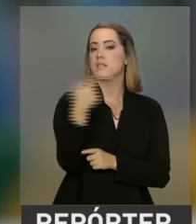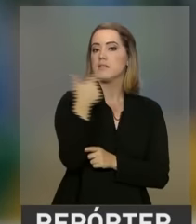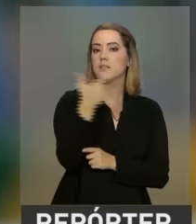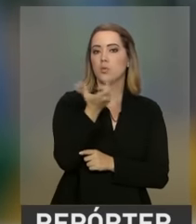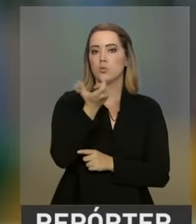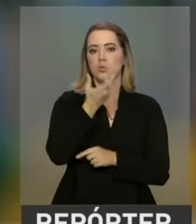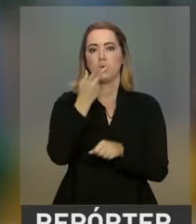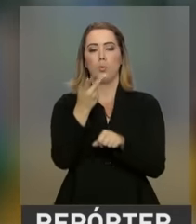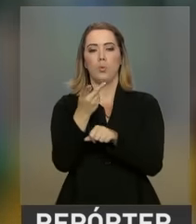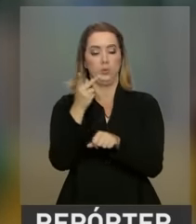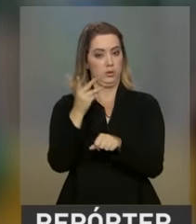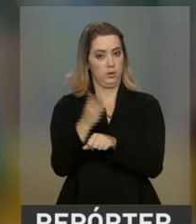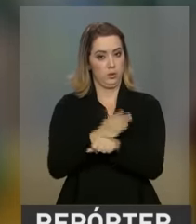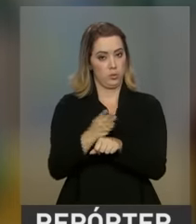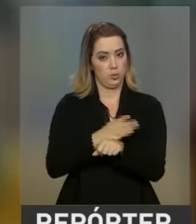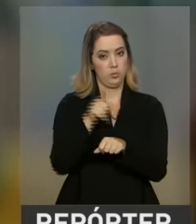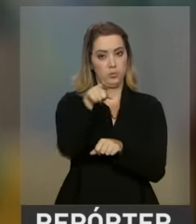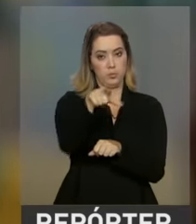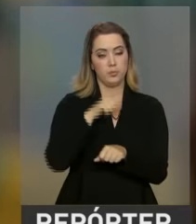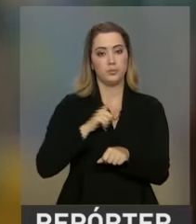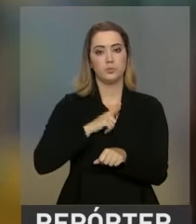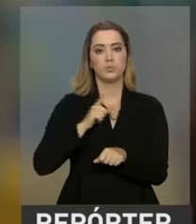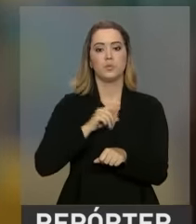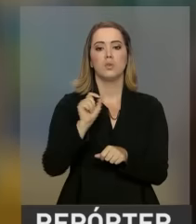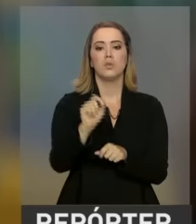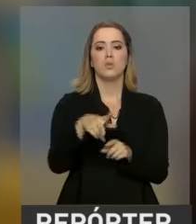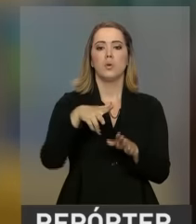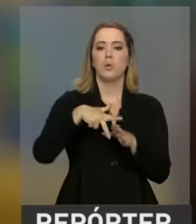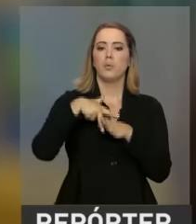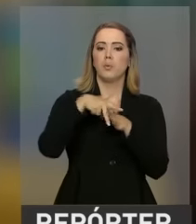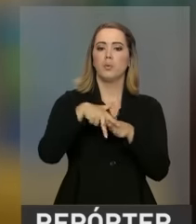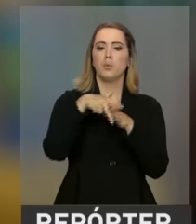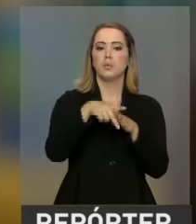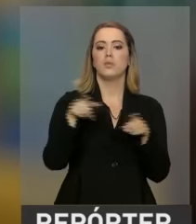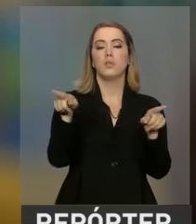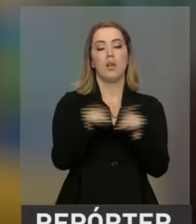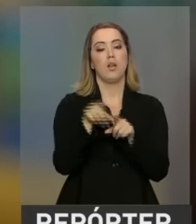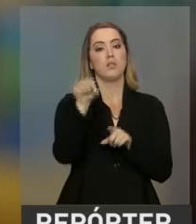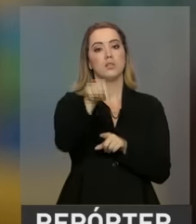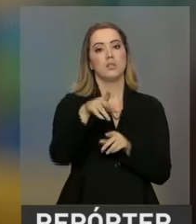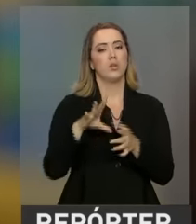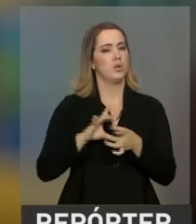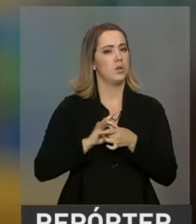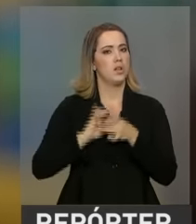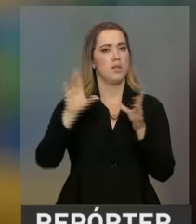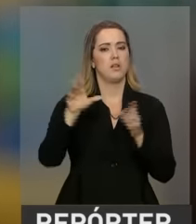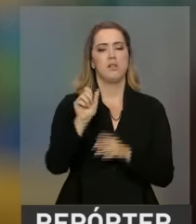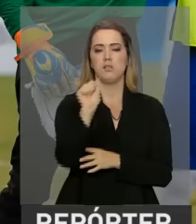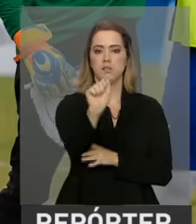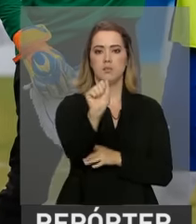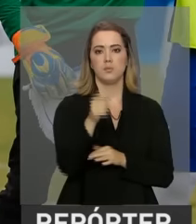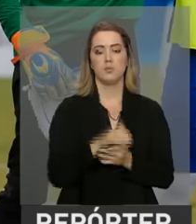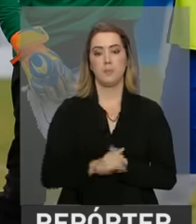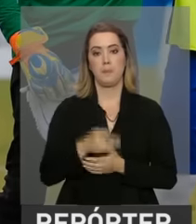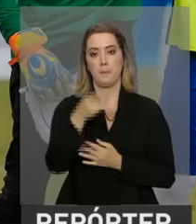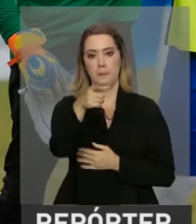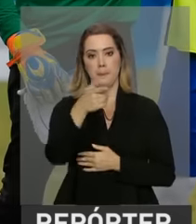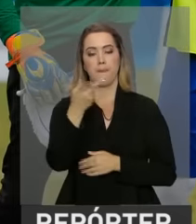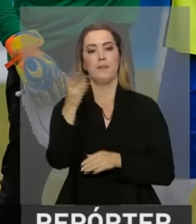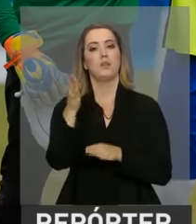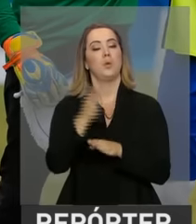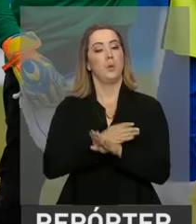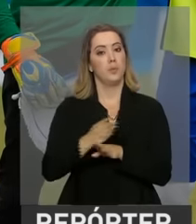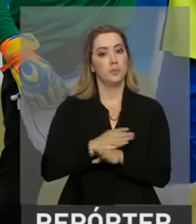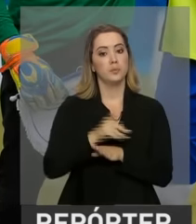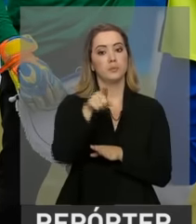dele nos jogos paralímpicos no adestramento hípico agora no estilo livre grau a medalha de bronze no